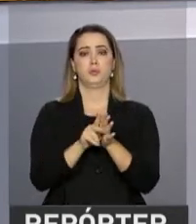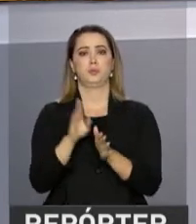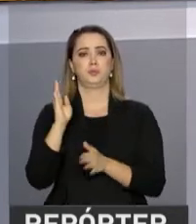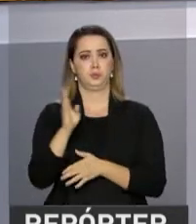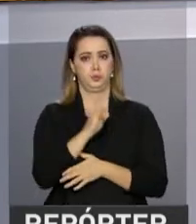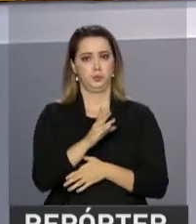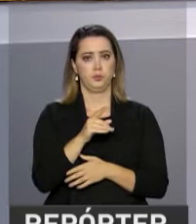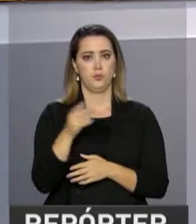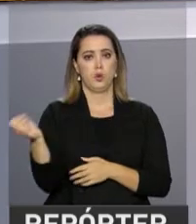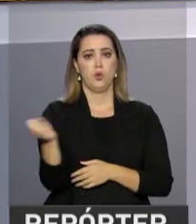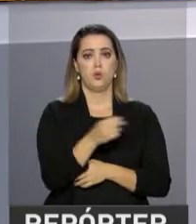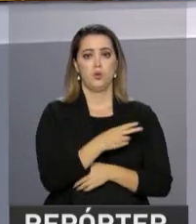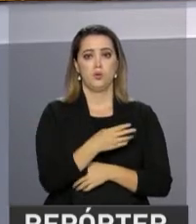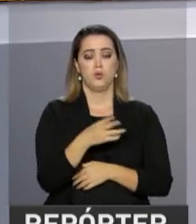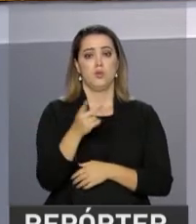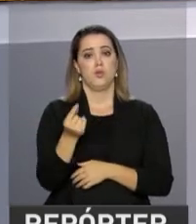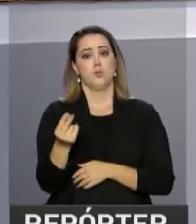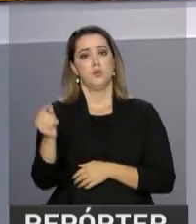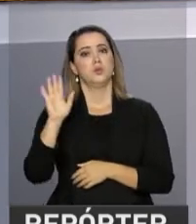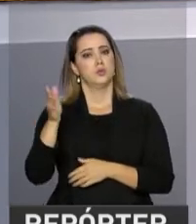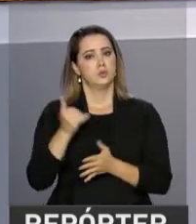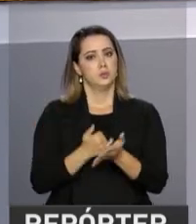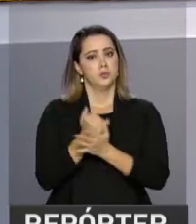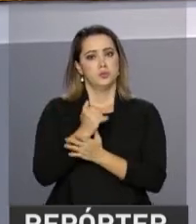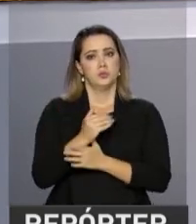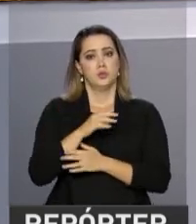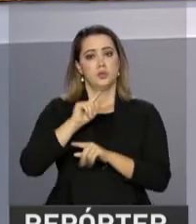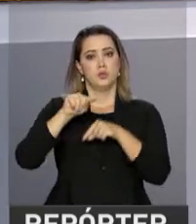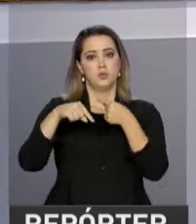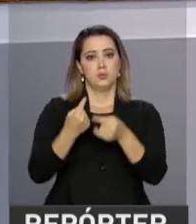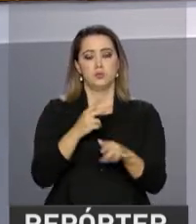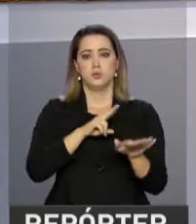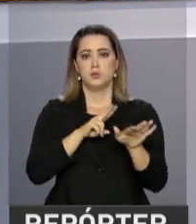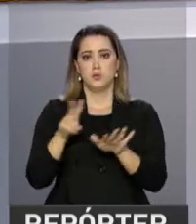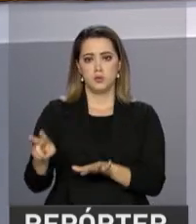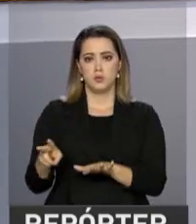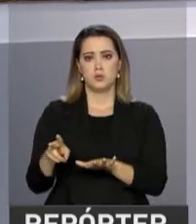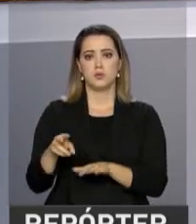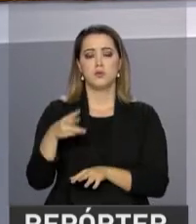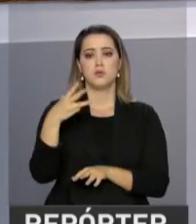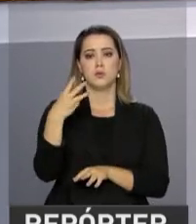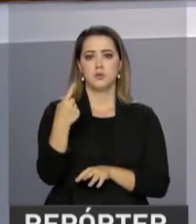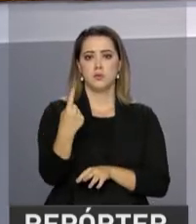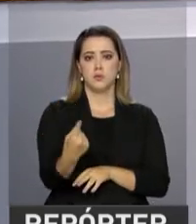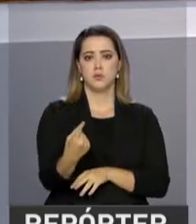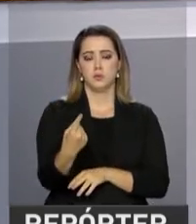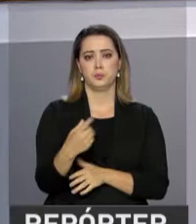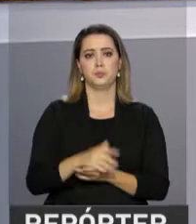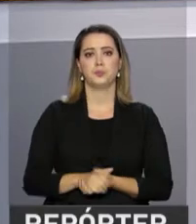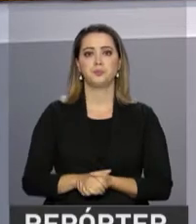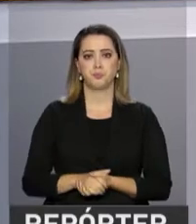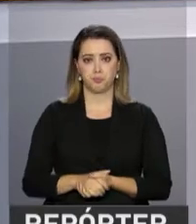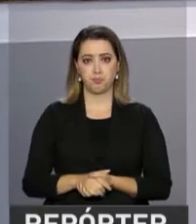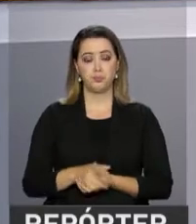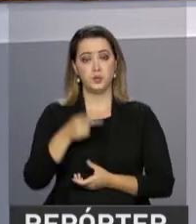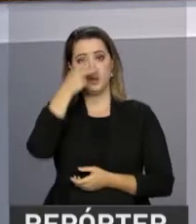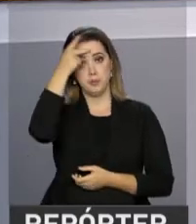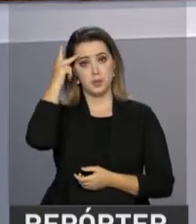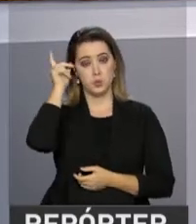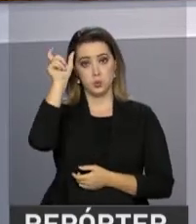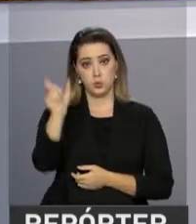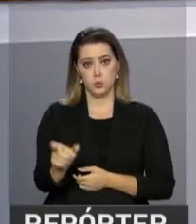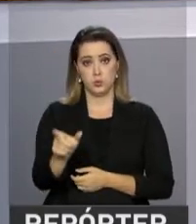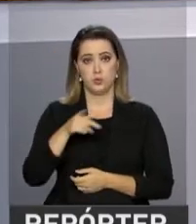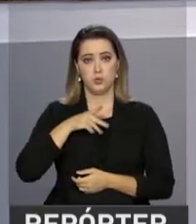os novos novos valores já entrou em vigor a partir da próxima segunda feira dia 31 para pessoas físicas